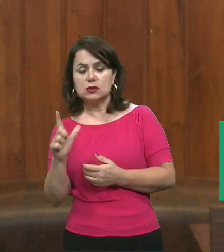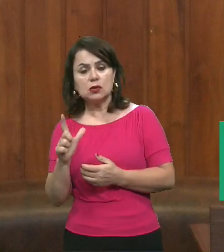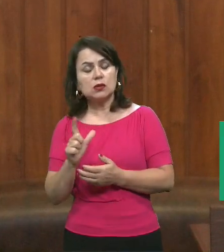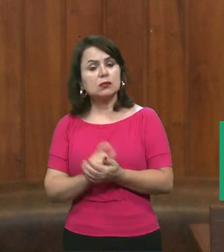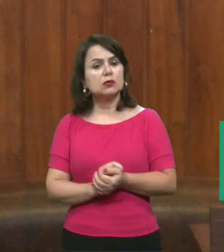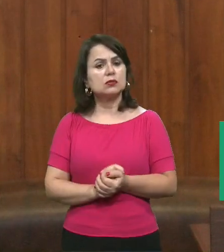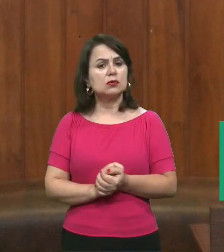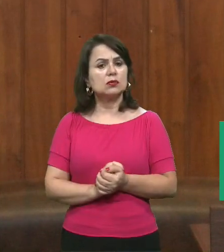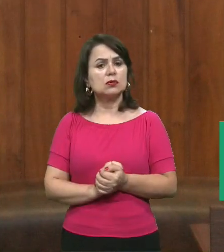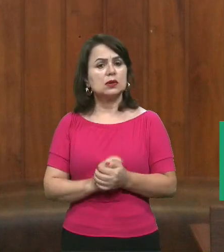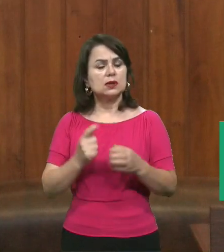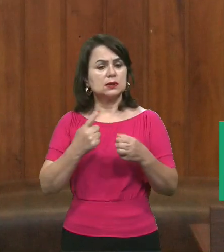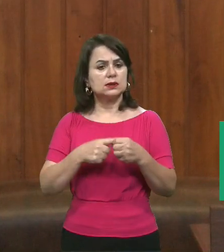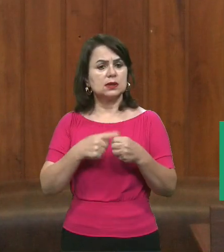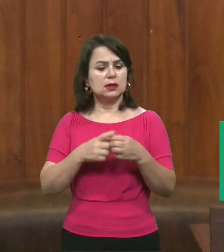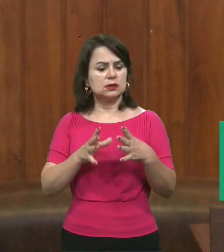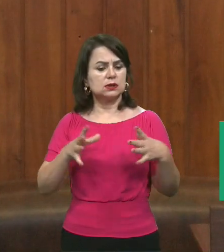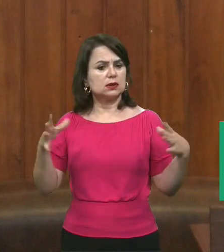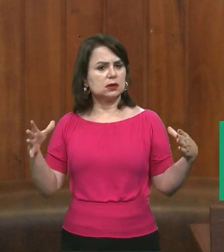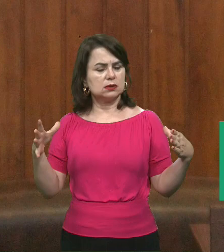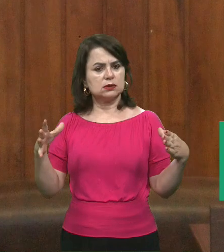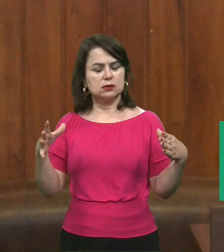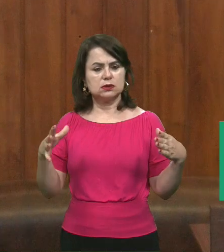Brasil. Todas com tarifa menor.